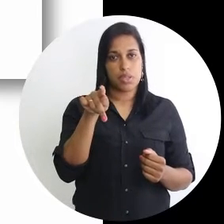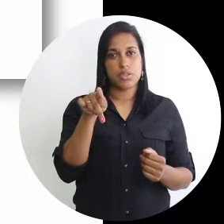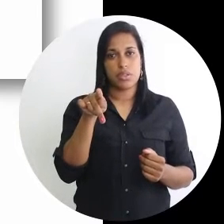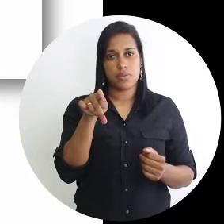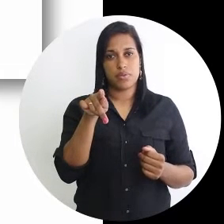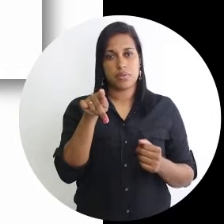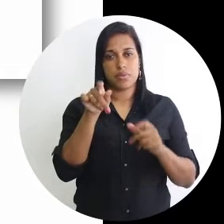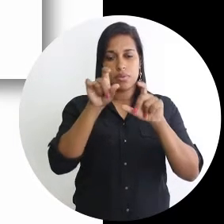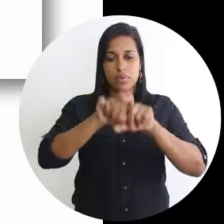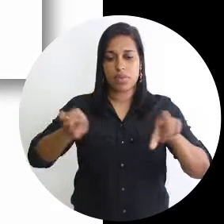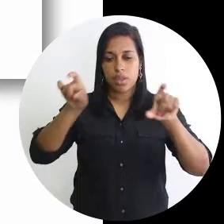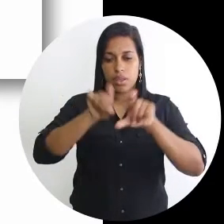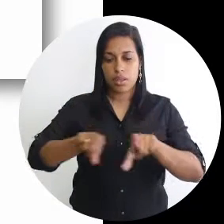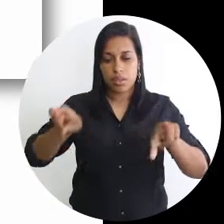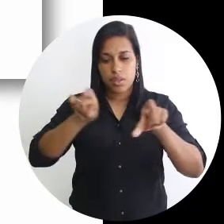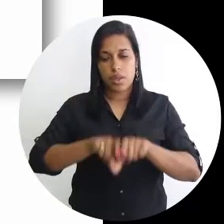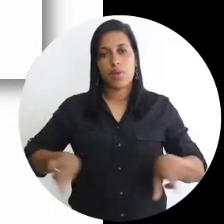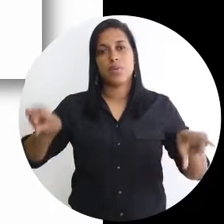Relative Layout,